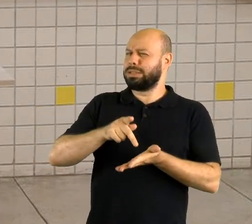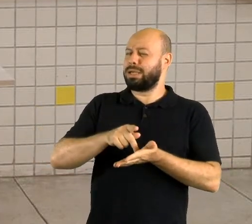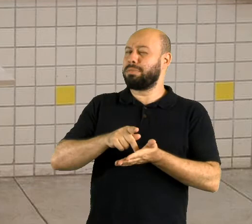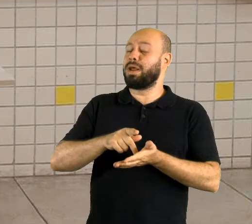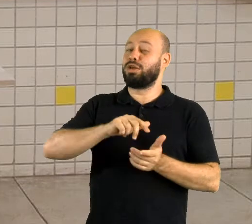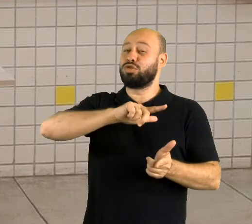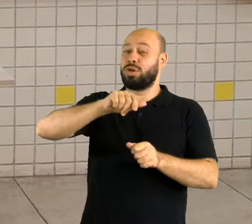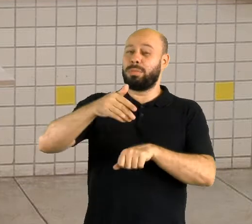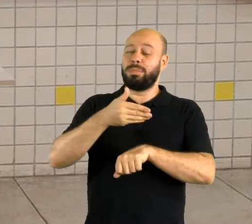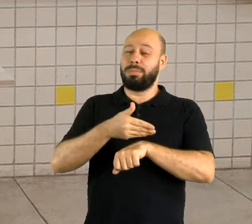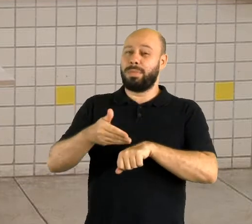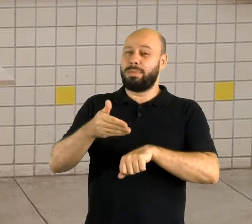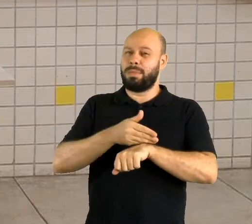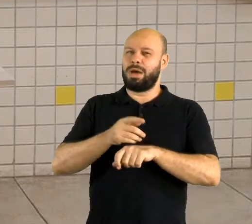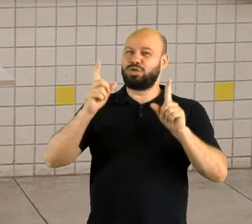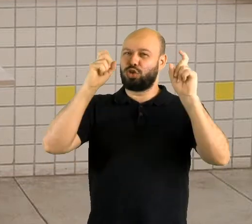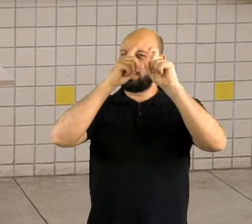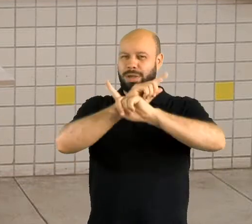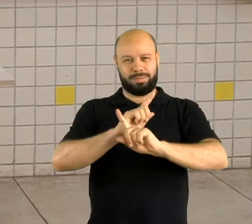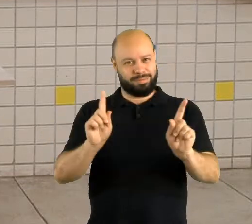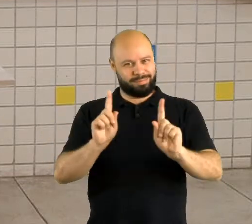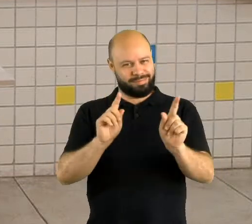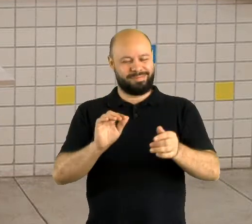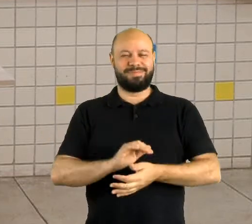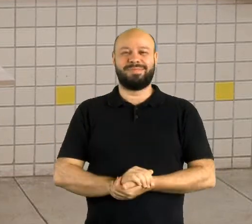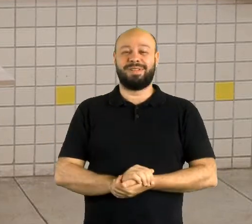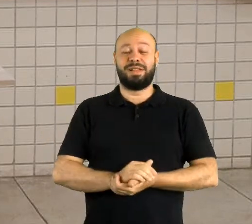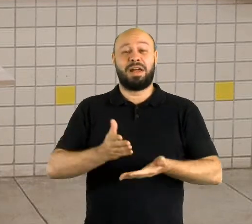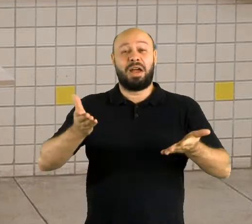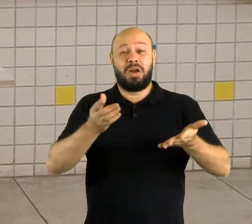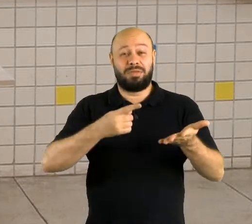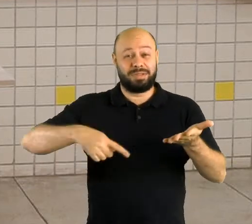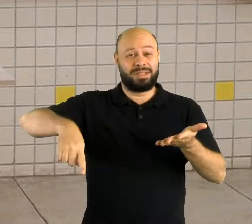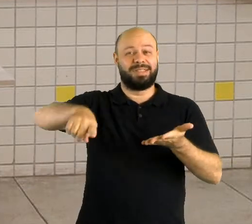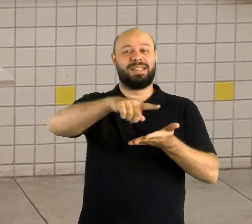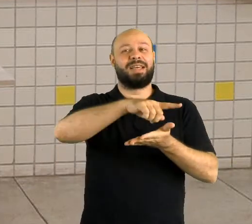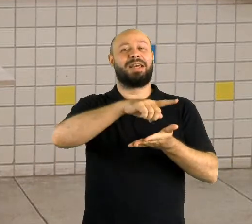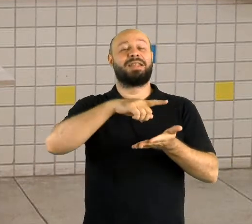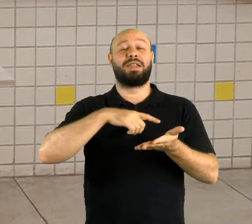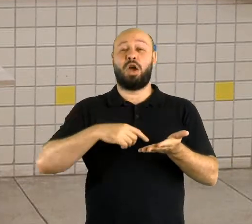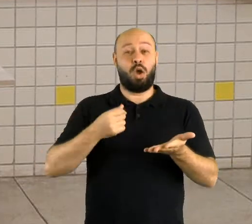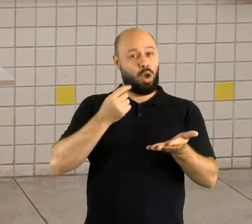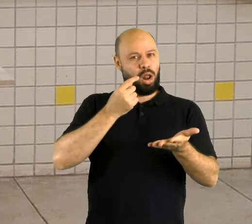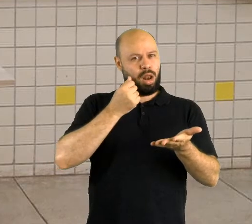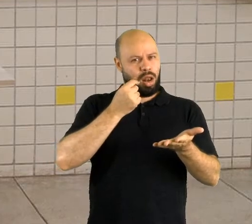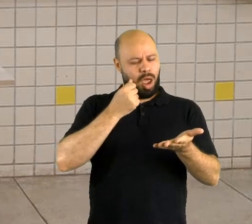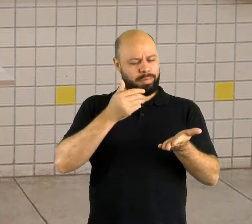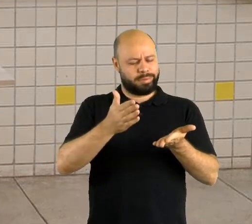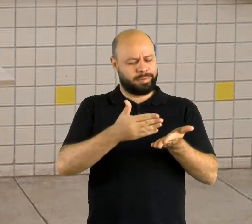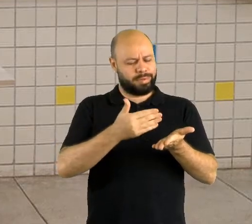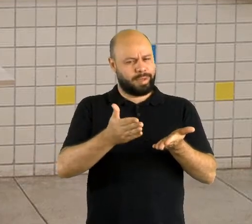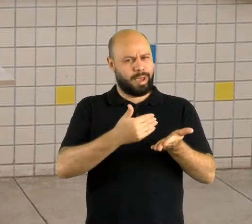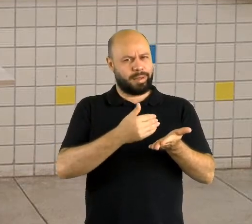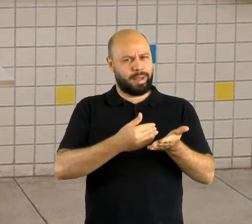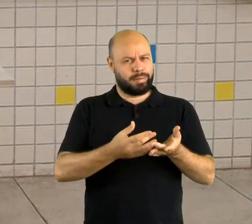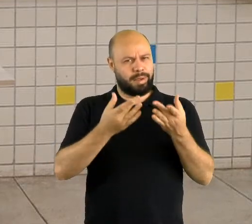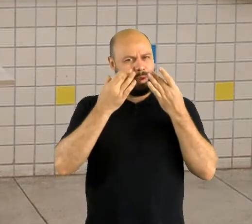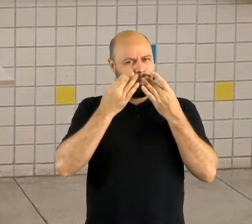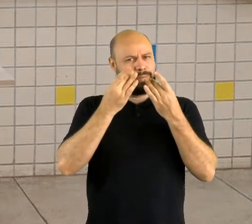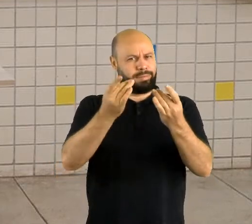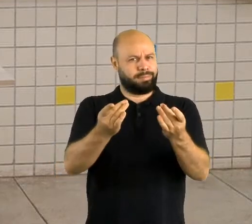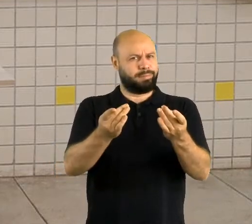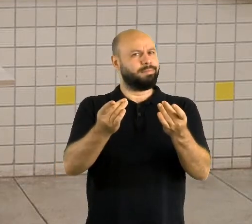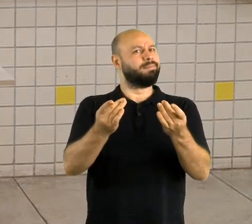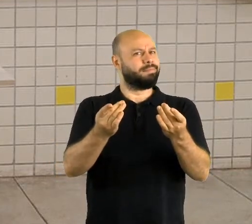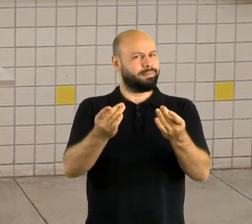prática, geografia descomplicada. Agora vocês, lápis, caderno e muita